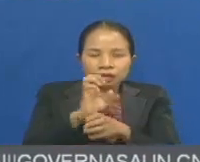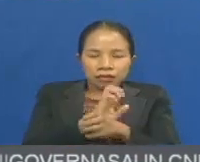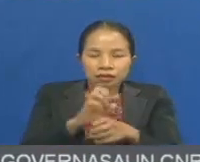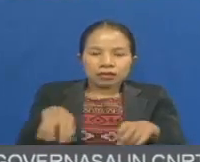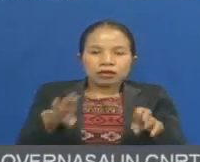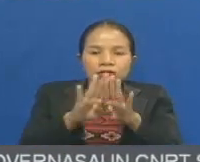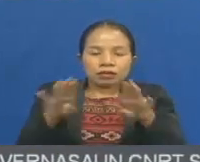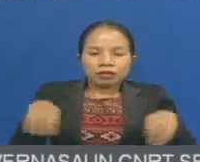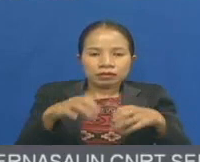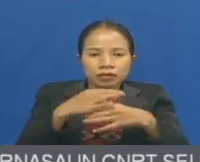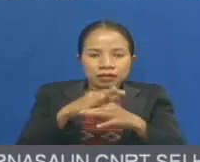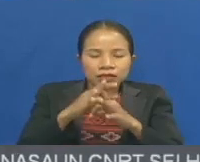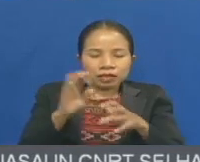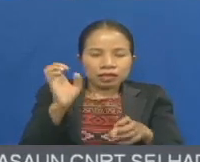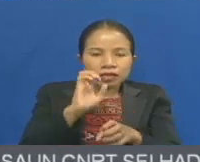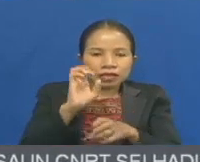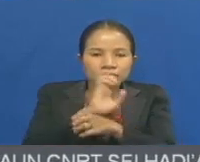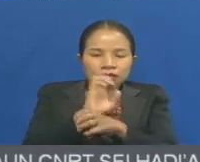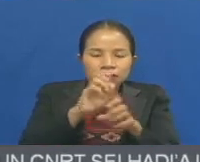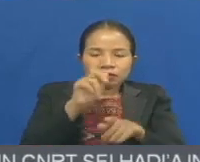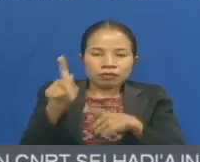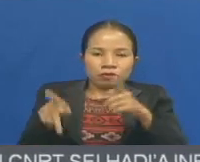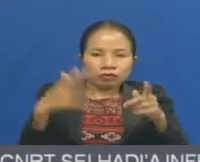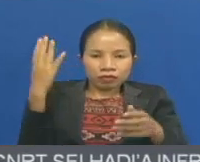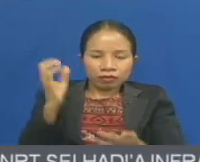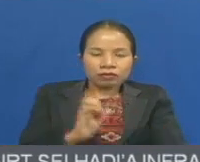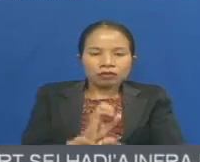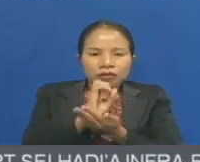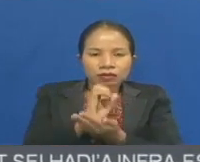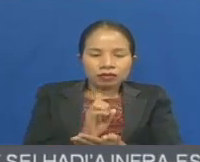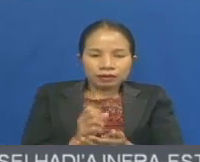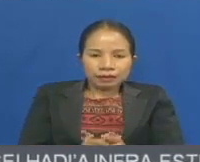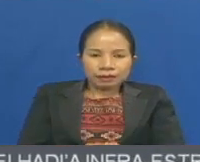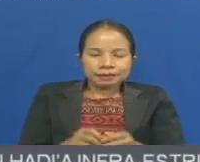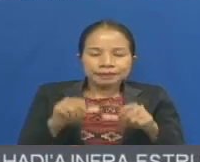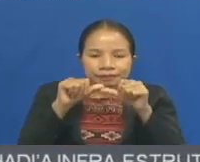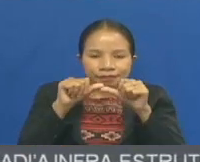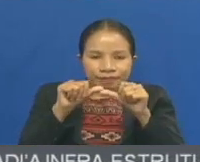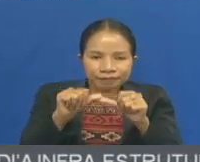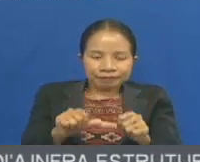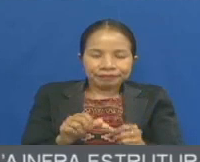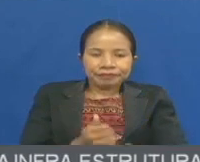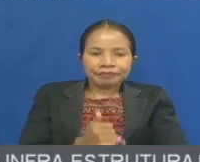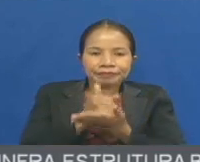indústria, horihadia economia povunian e a Waikusi. Continua